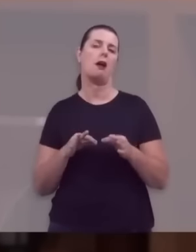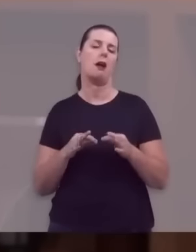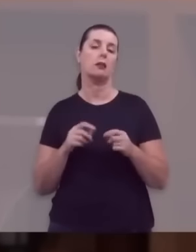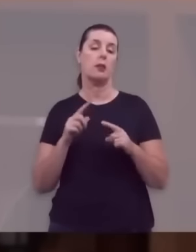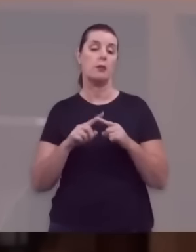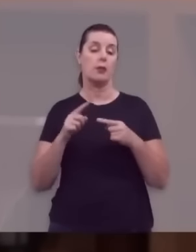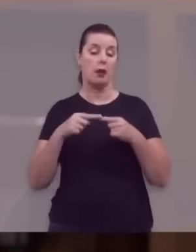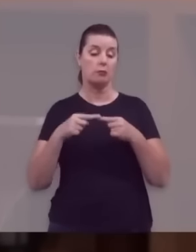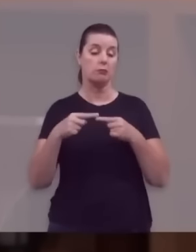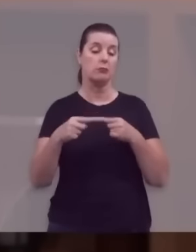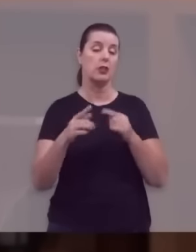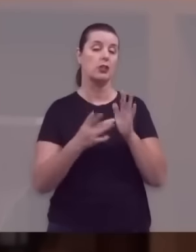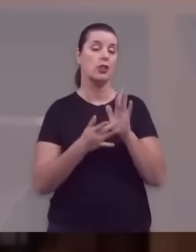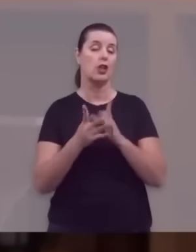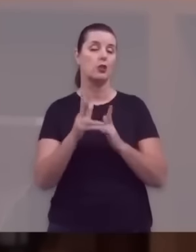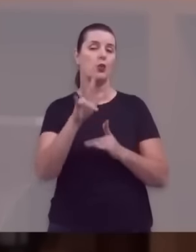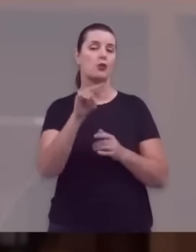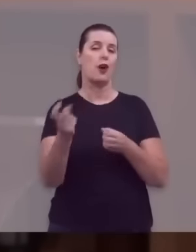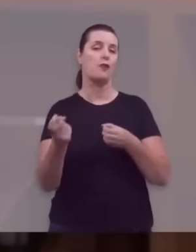Jesus